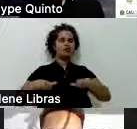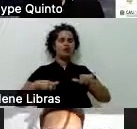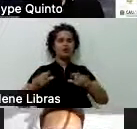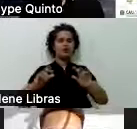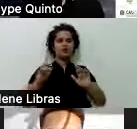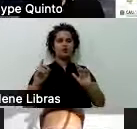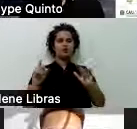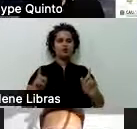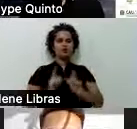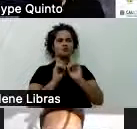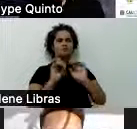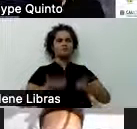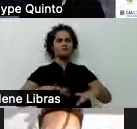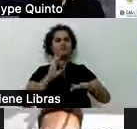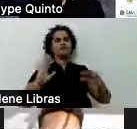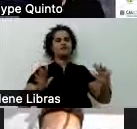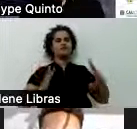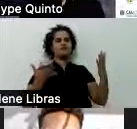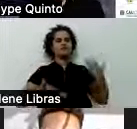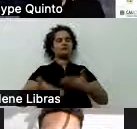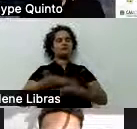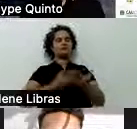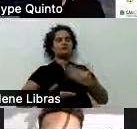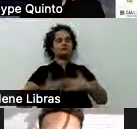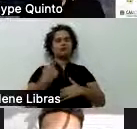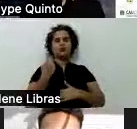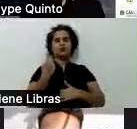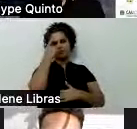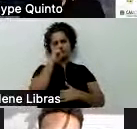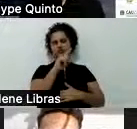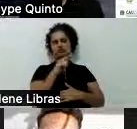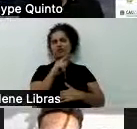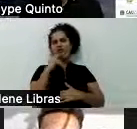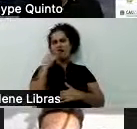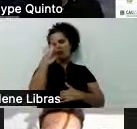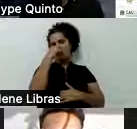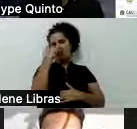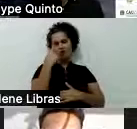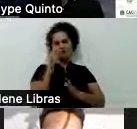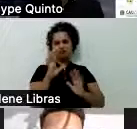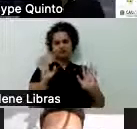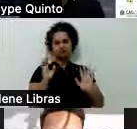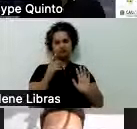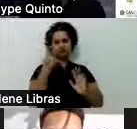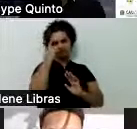mais festiva, para engajamento, pode durar um dia, algumas horas ou alguns dias,